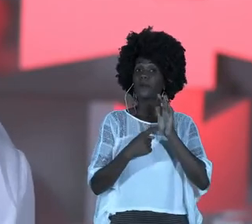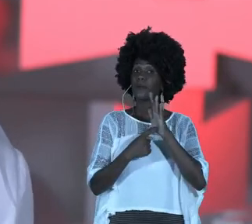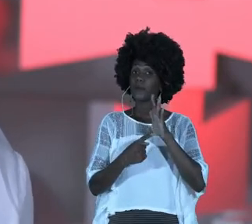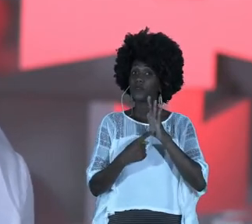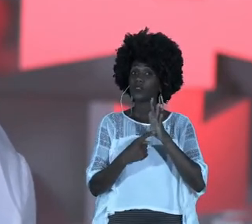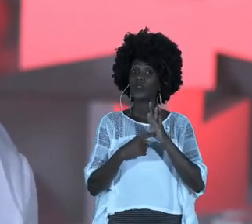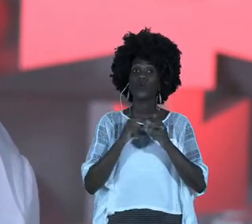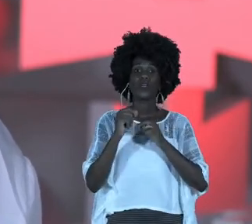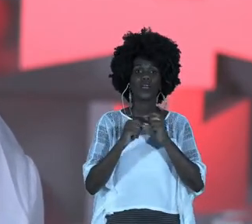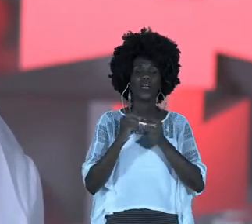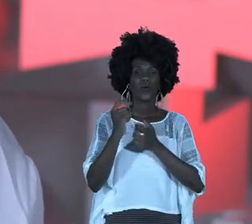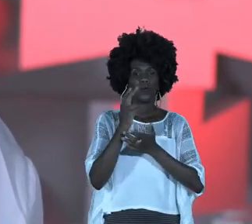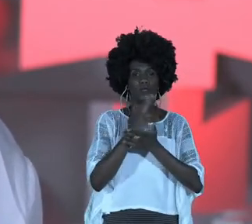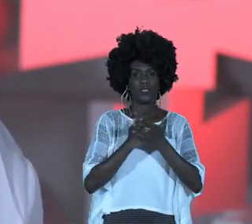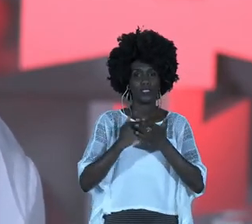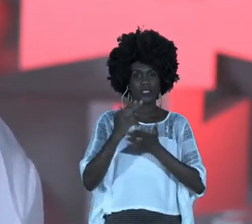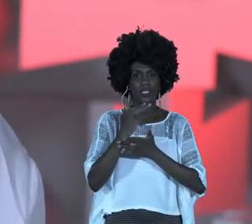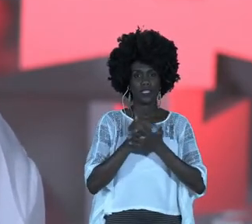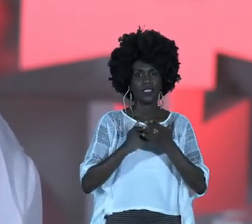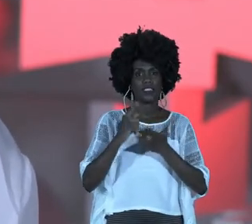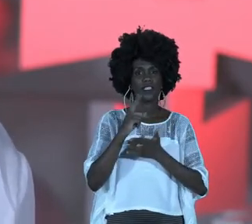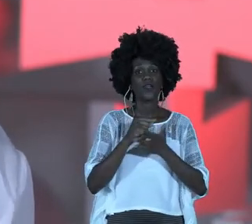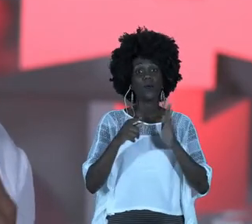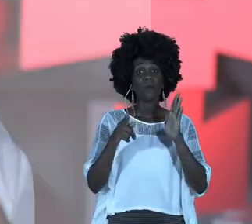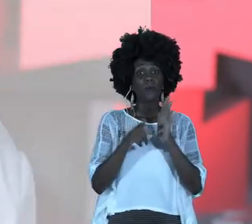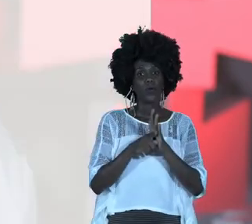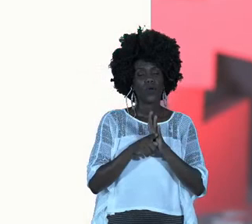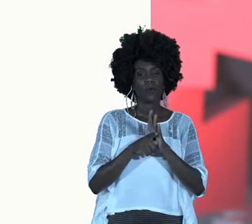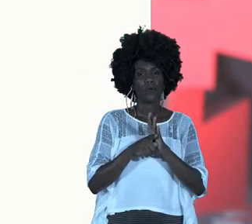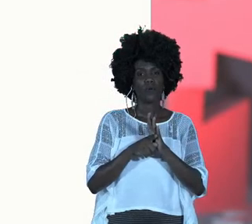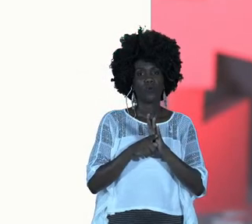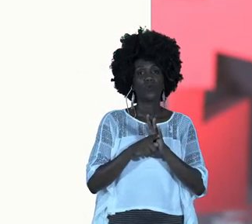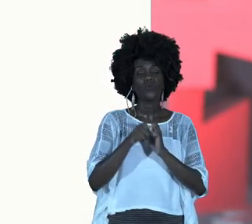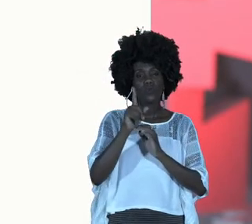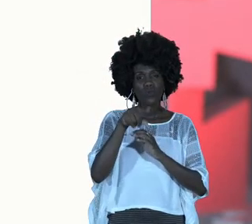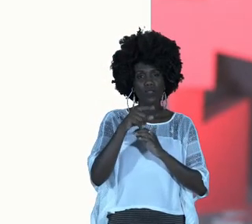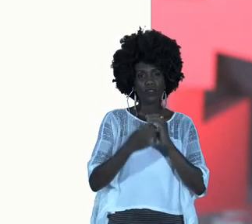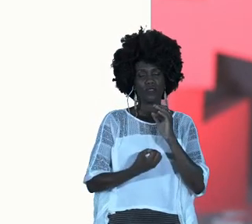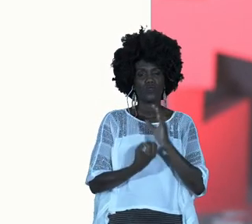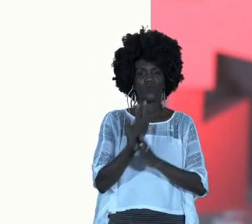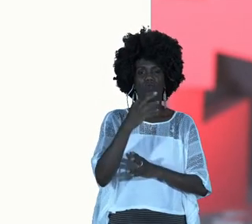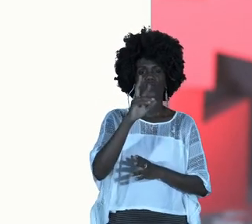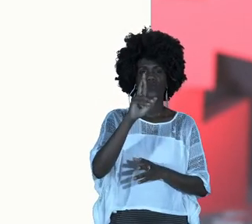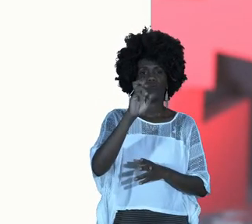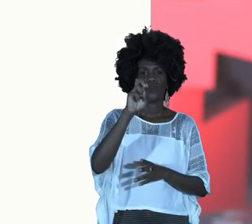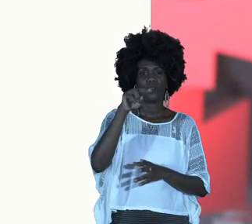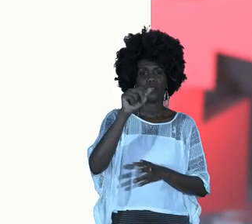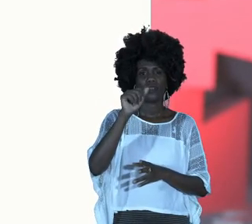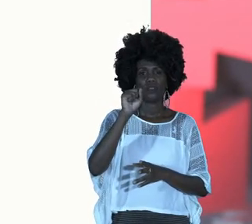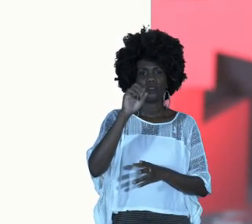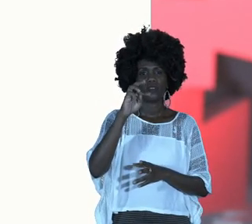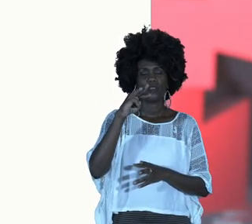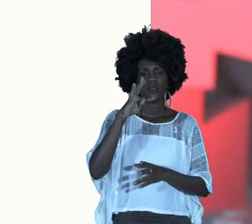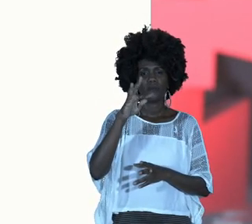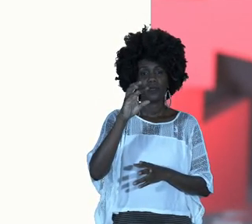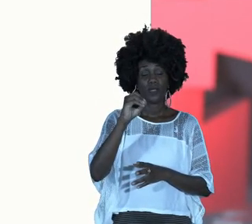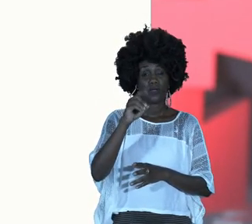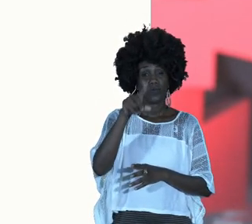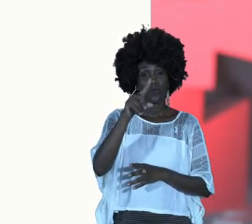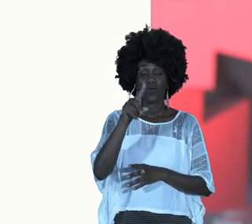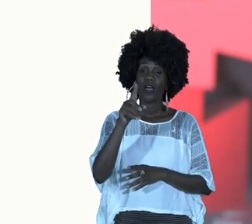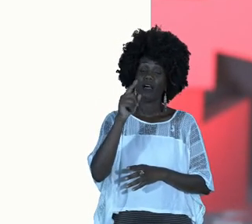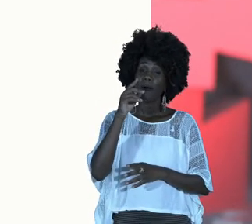seria o desenho em perspectiva do Renascimento, do que foi, né? Do que seria, do que foi. Então a gente vê uma